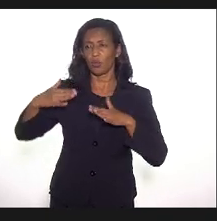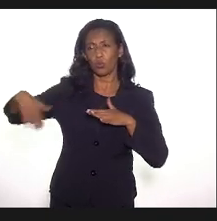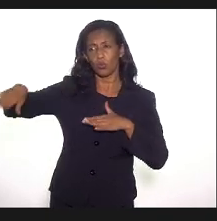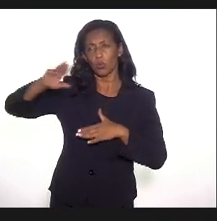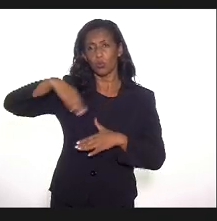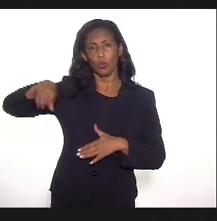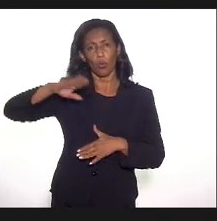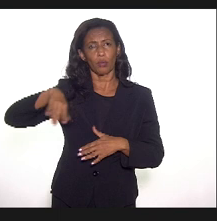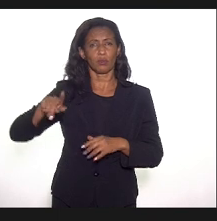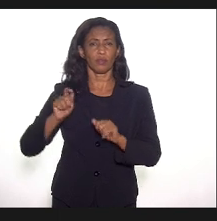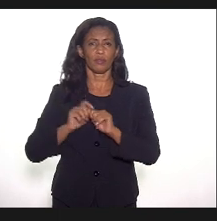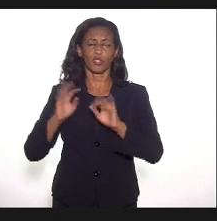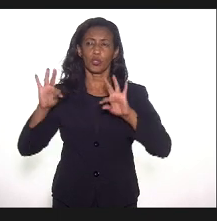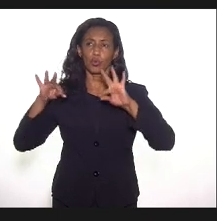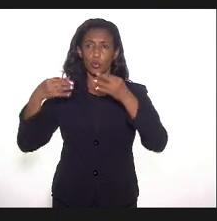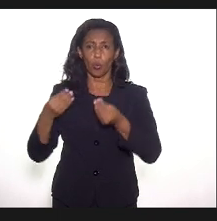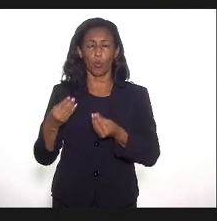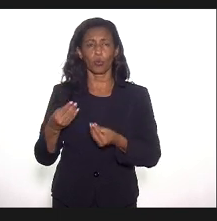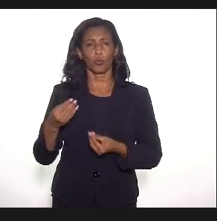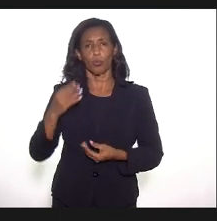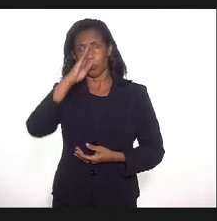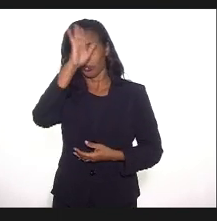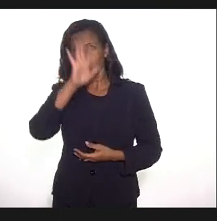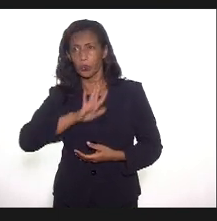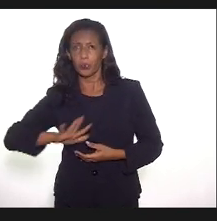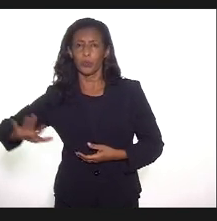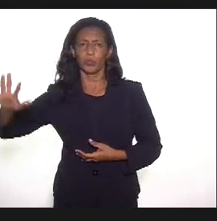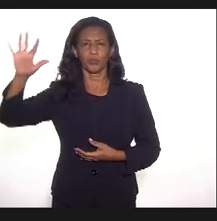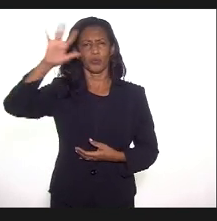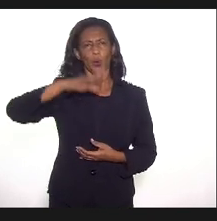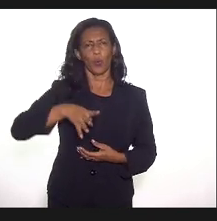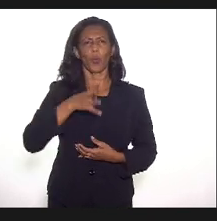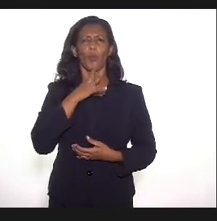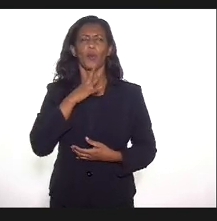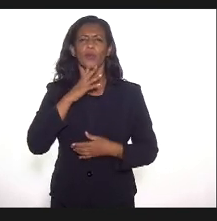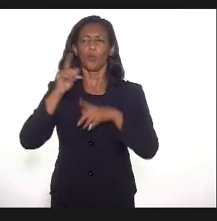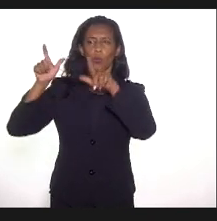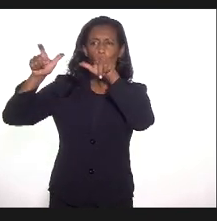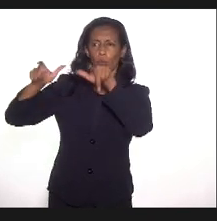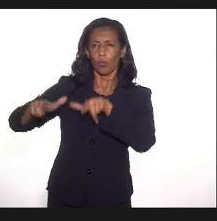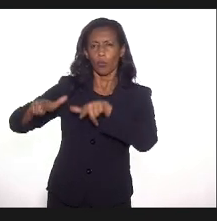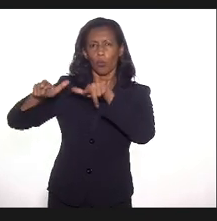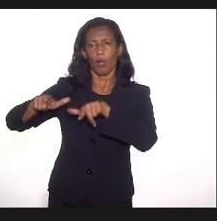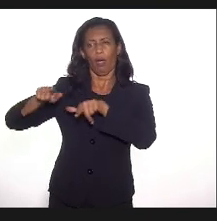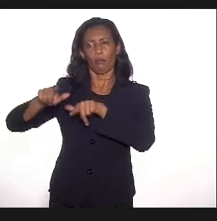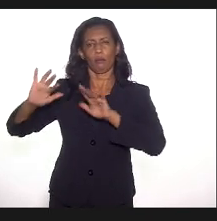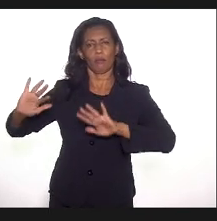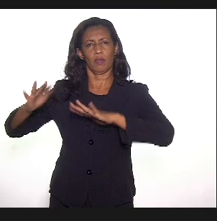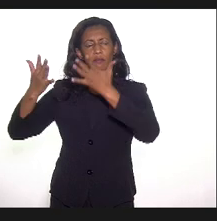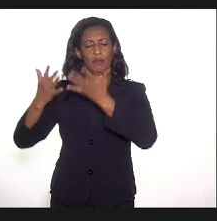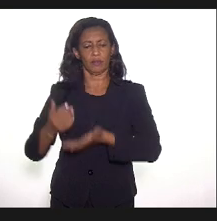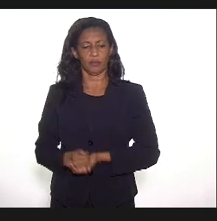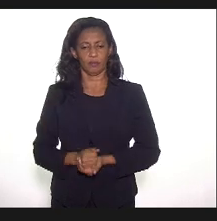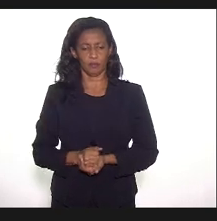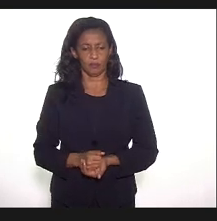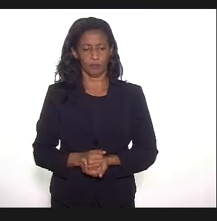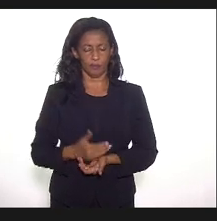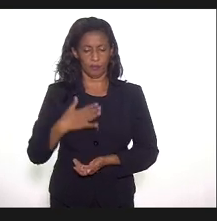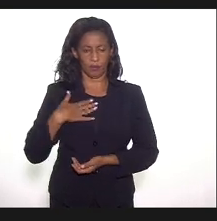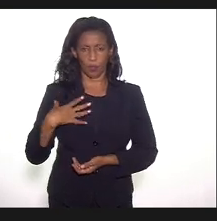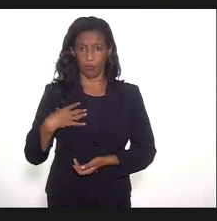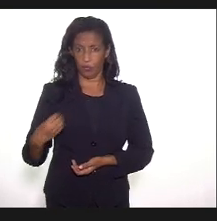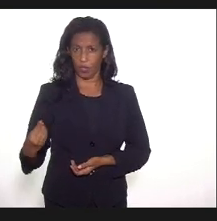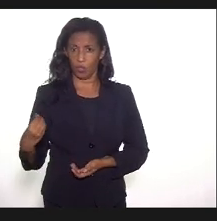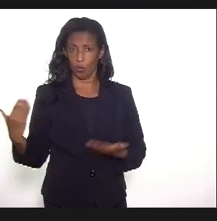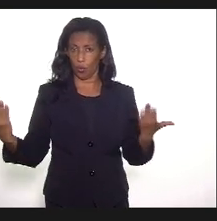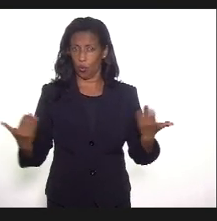o povo do estado do Rio de Janeiro e do Brasil passasse a conhecer essa festa. Meu filho é o atual